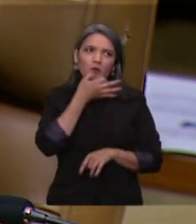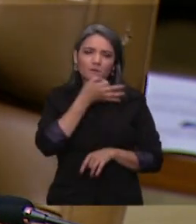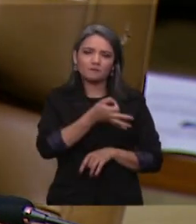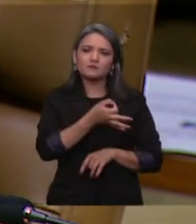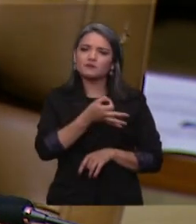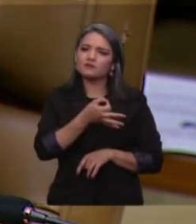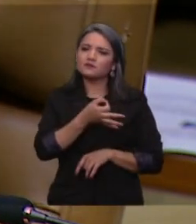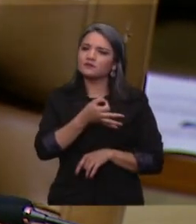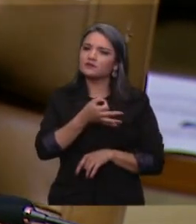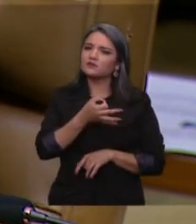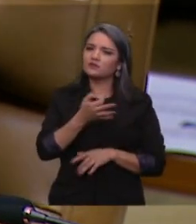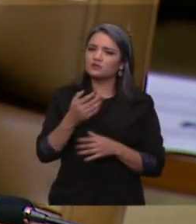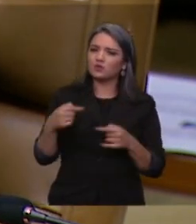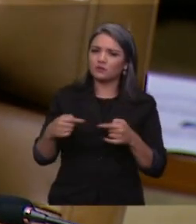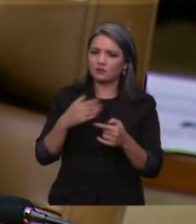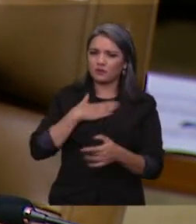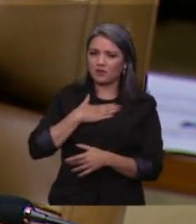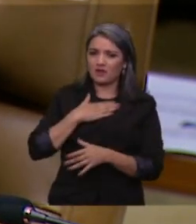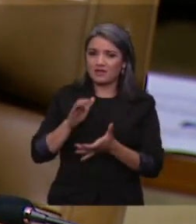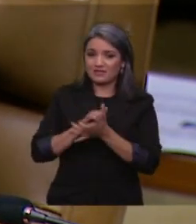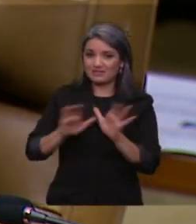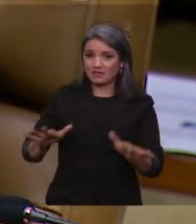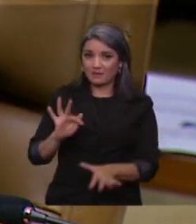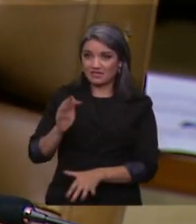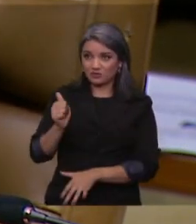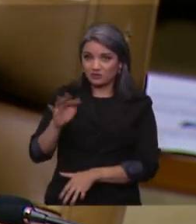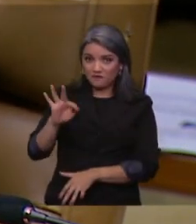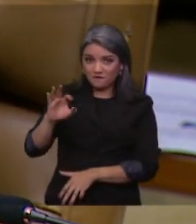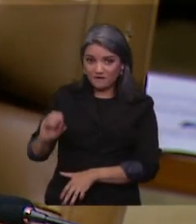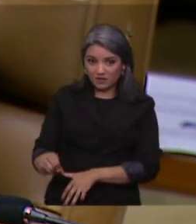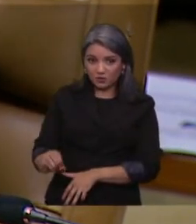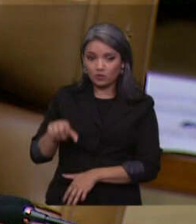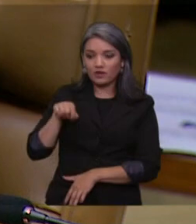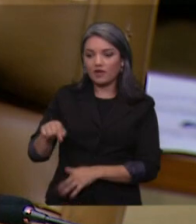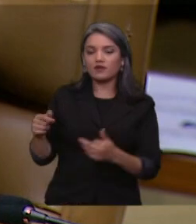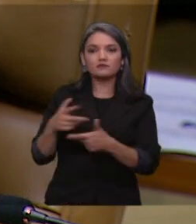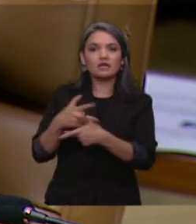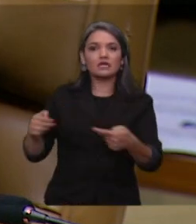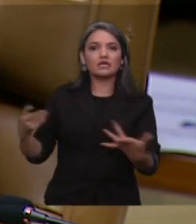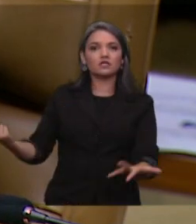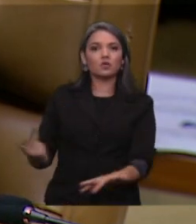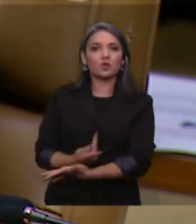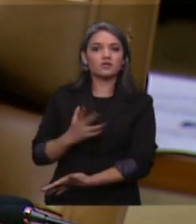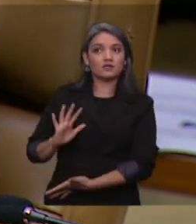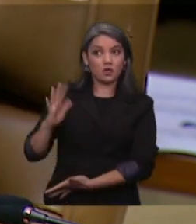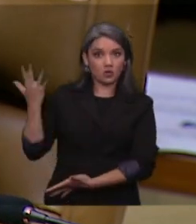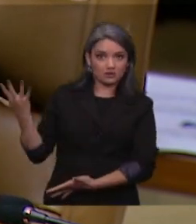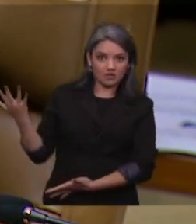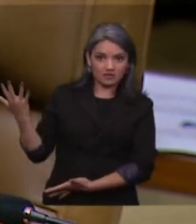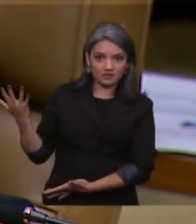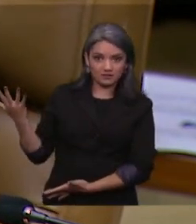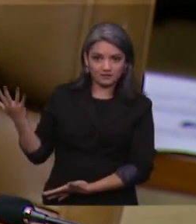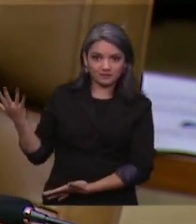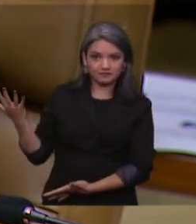da separação de fato. Pertence ao mundo dos fatos, nós não vamos evitá-la. E, por pertencê-la, pode e merece,